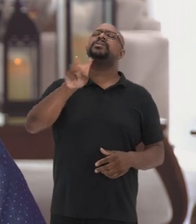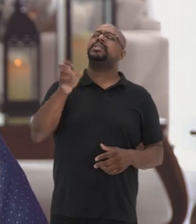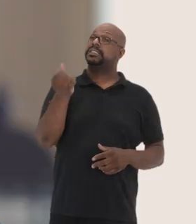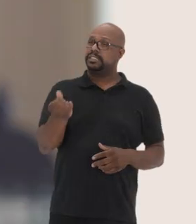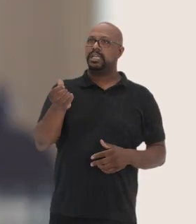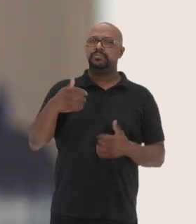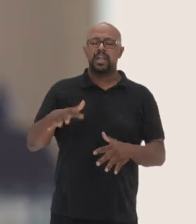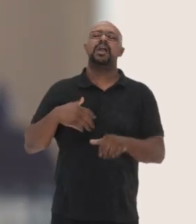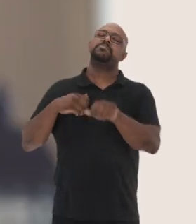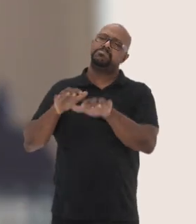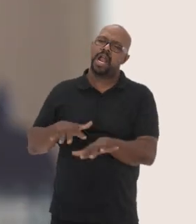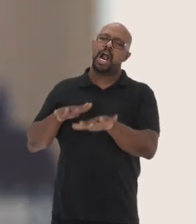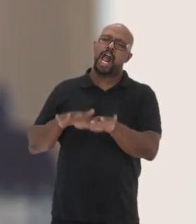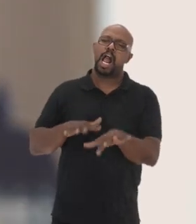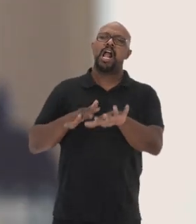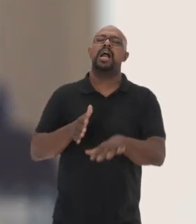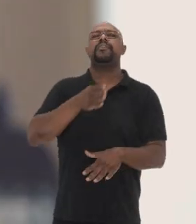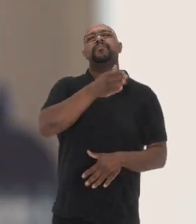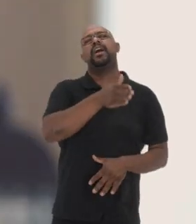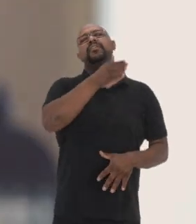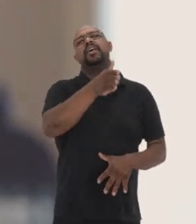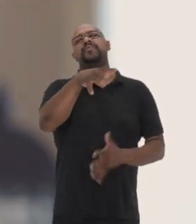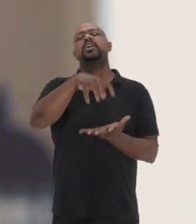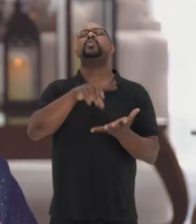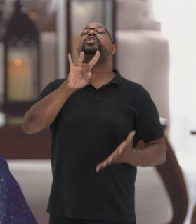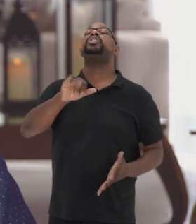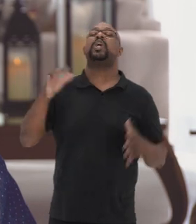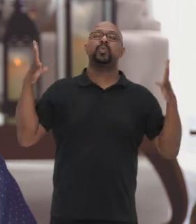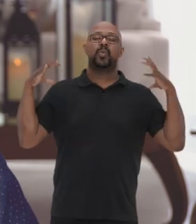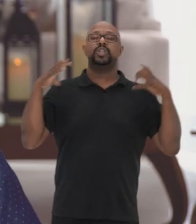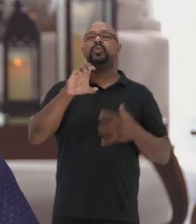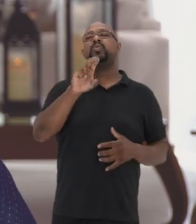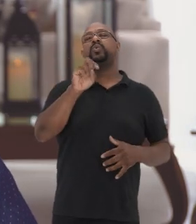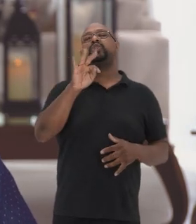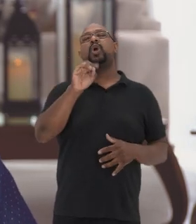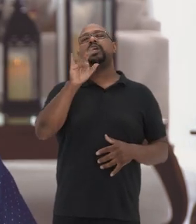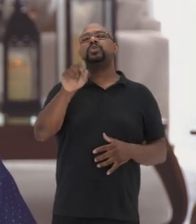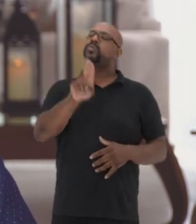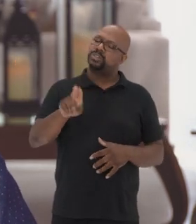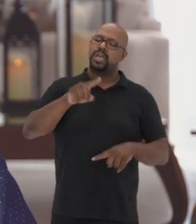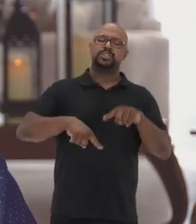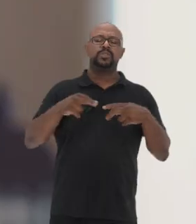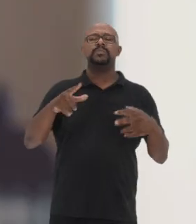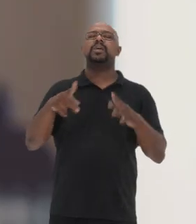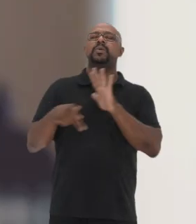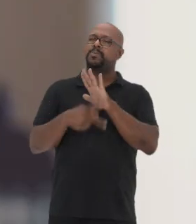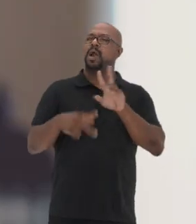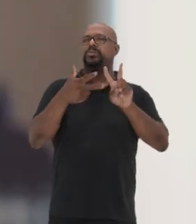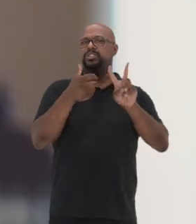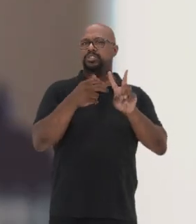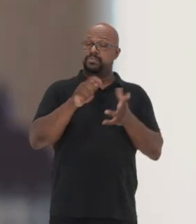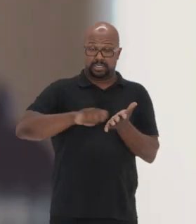procissão realizada em aldeias no dia do anjo Custódio utilizando instrumentos indígenas como